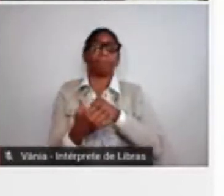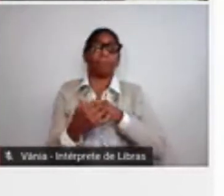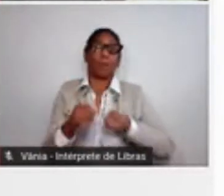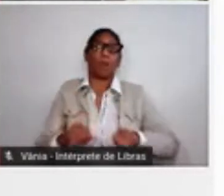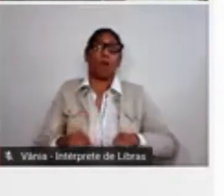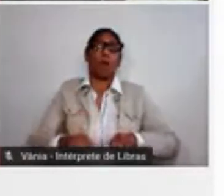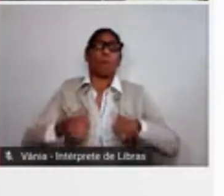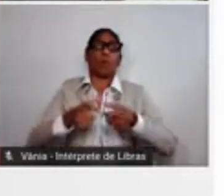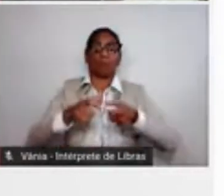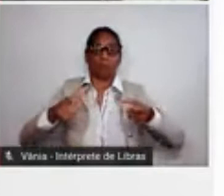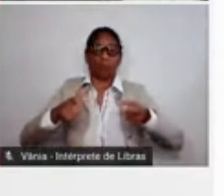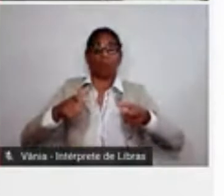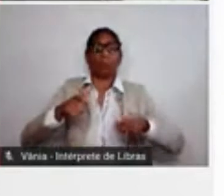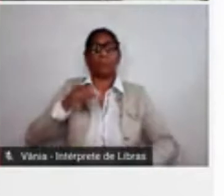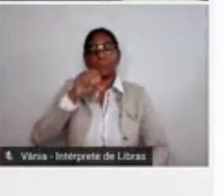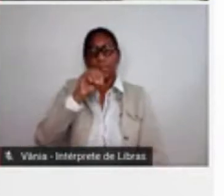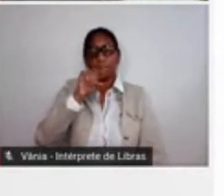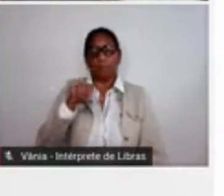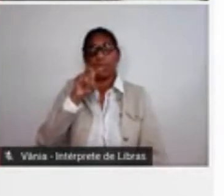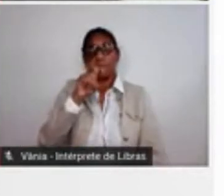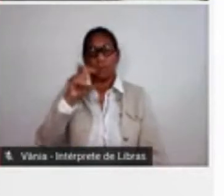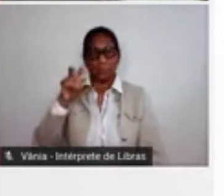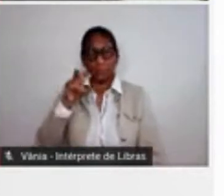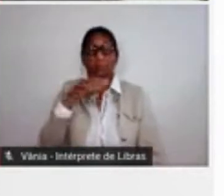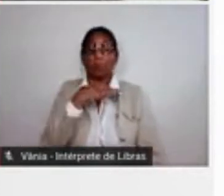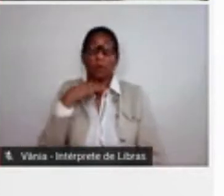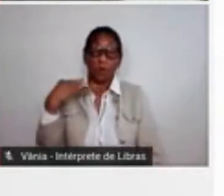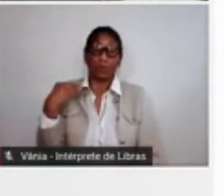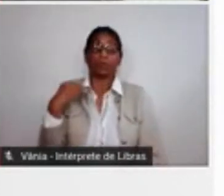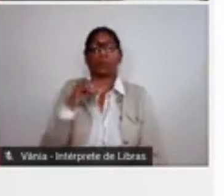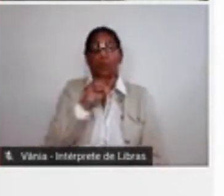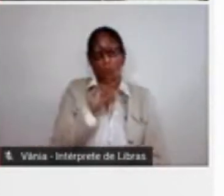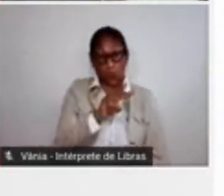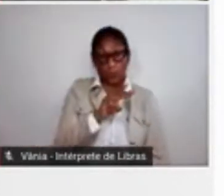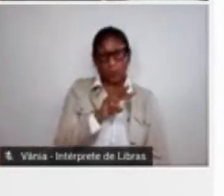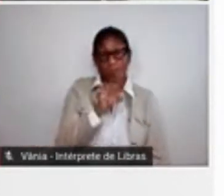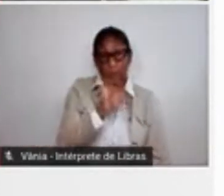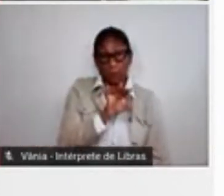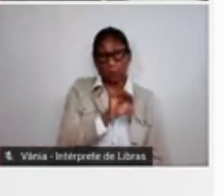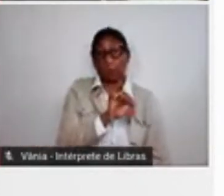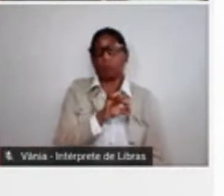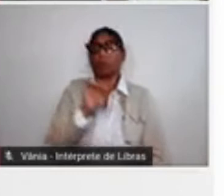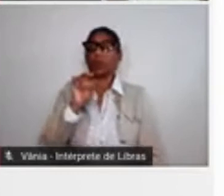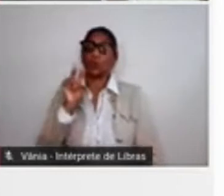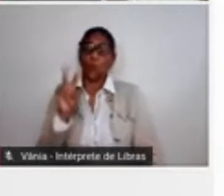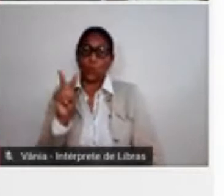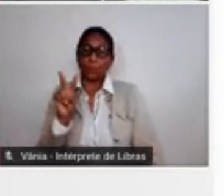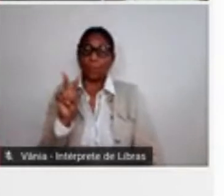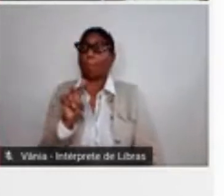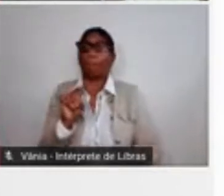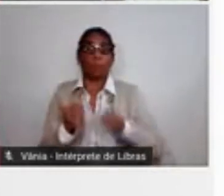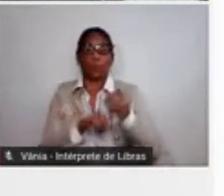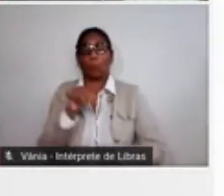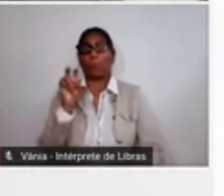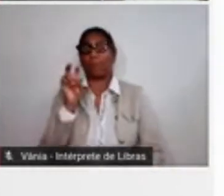para 0,55, óbitos aumentaram de 2 para 5, né, e as hospitalizações proporcionalmente à população